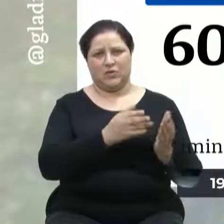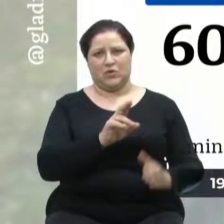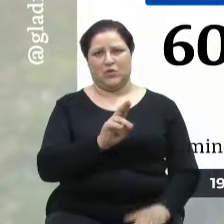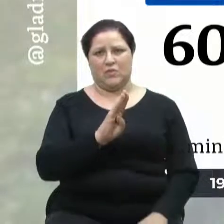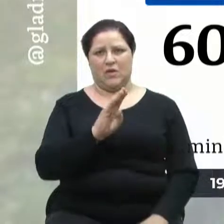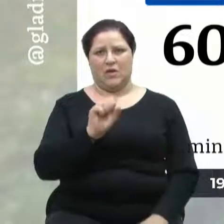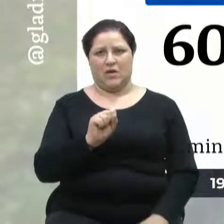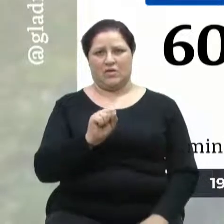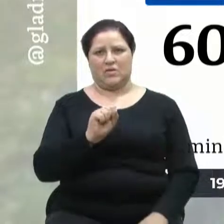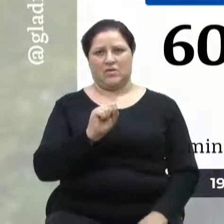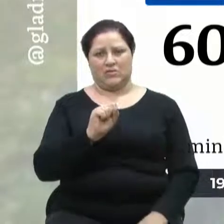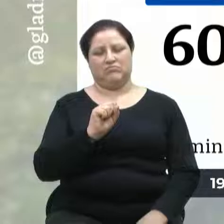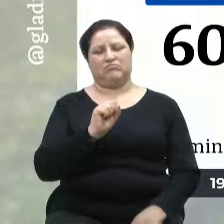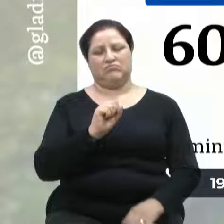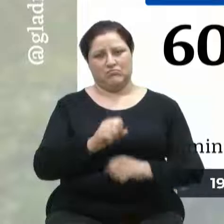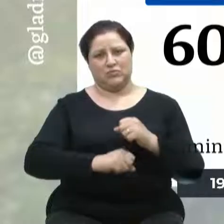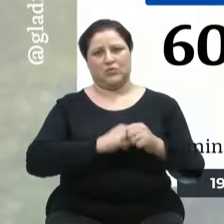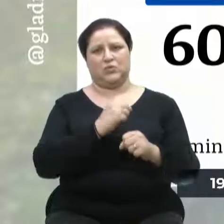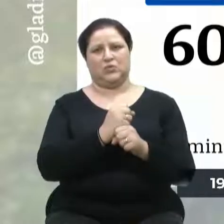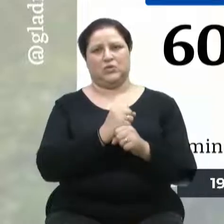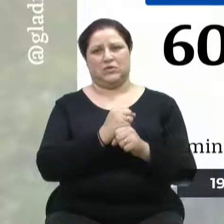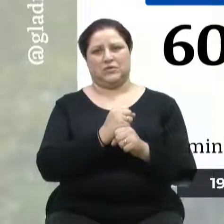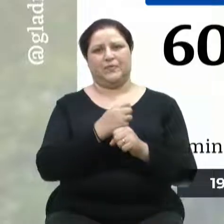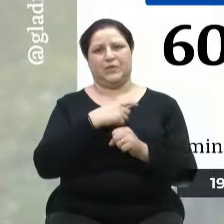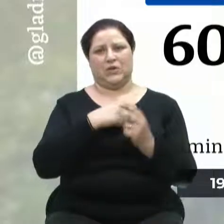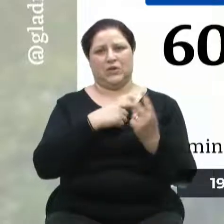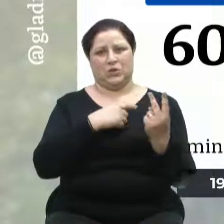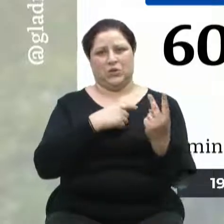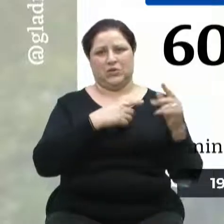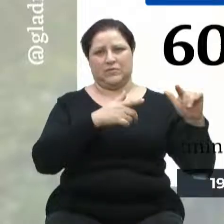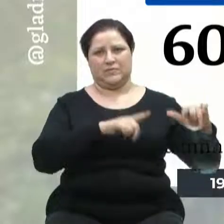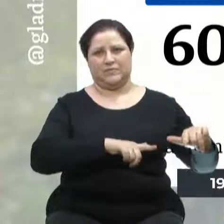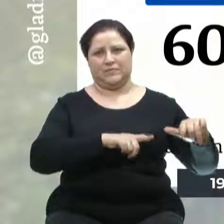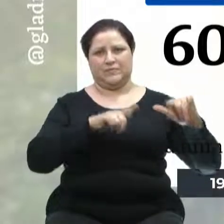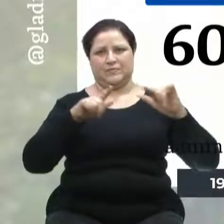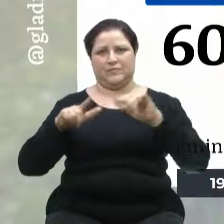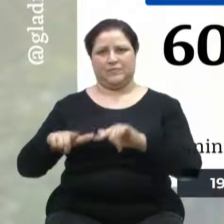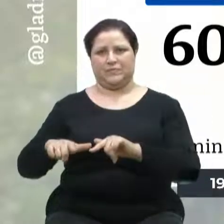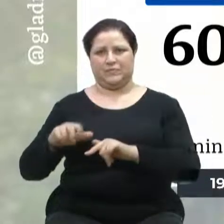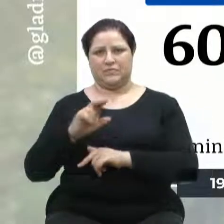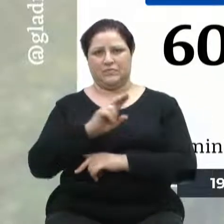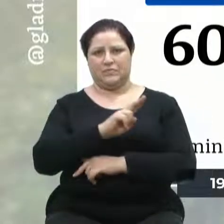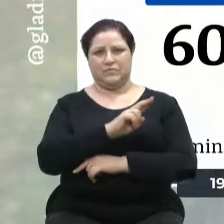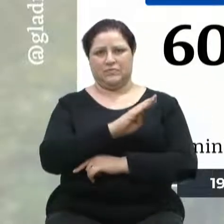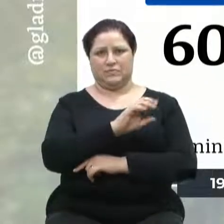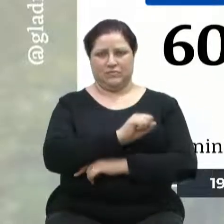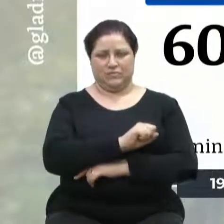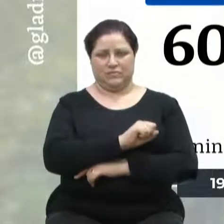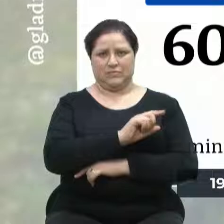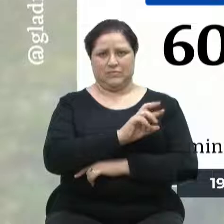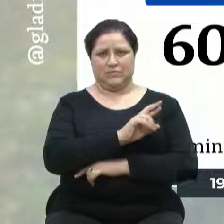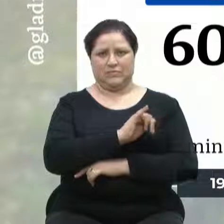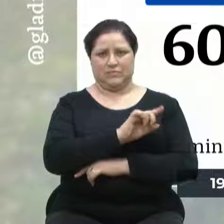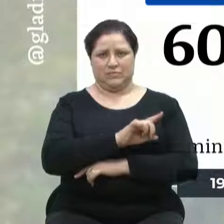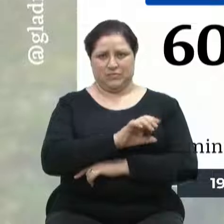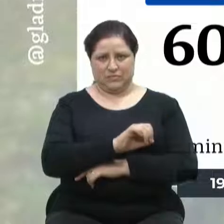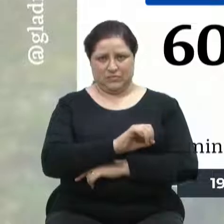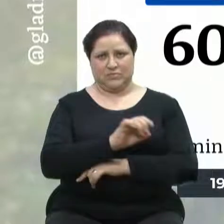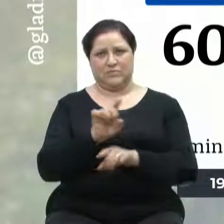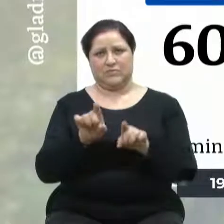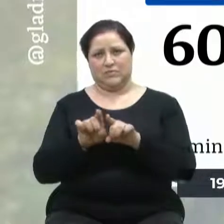ano. Isso em 2 UBSs, tá? Nós temos a UBS do Desvio Risso e a UBS